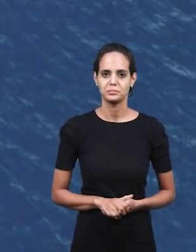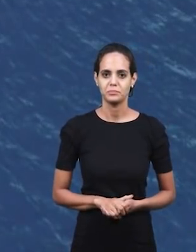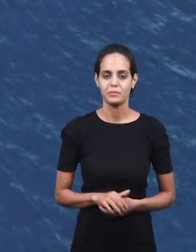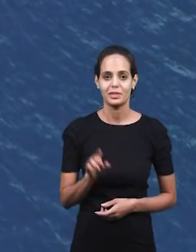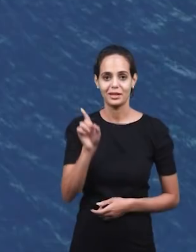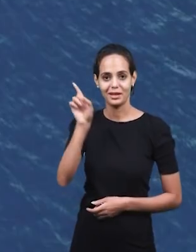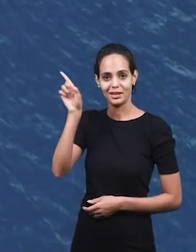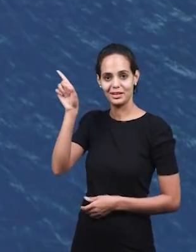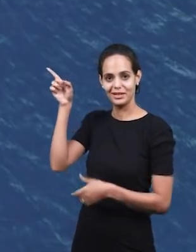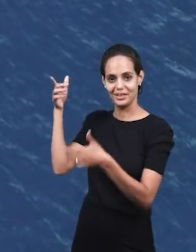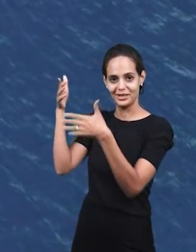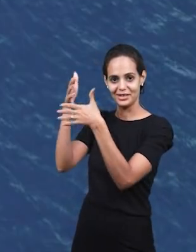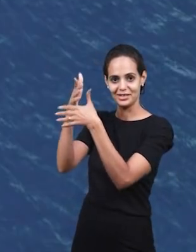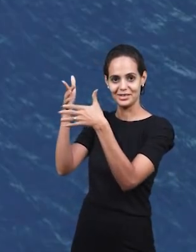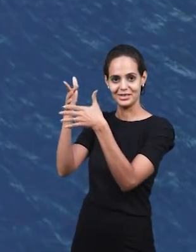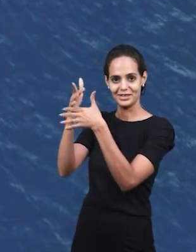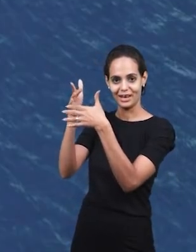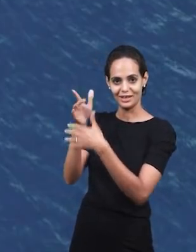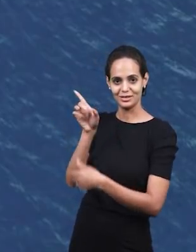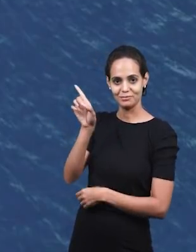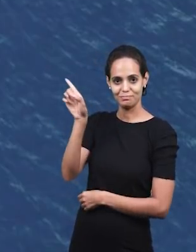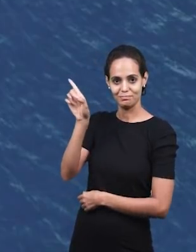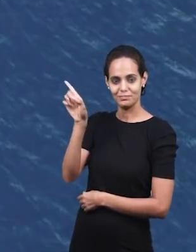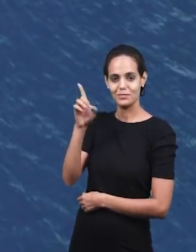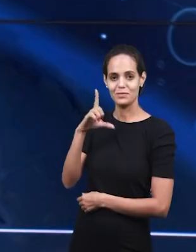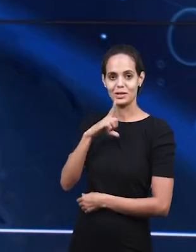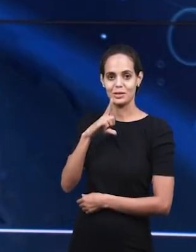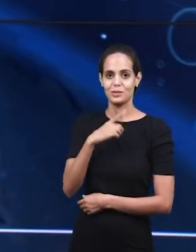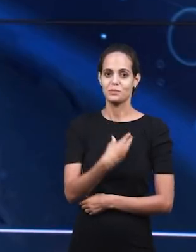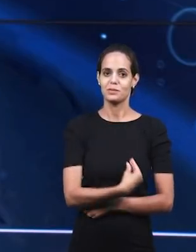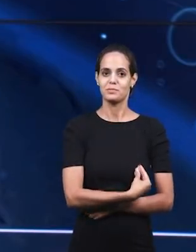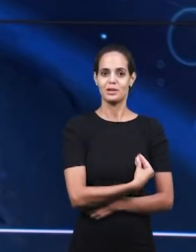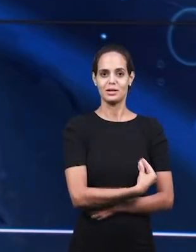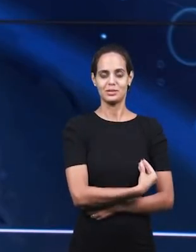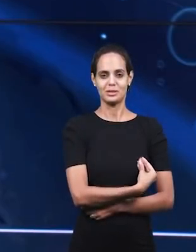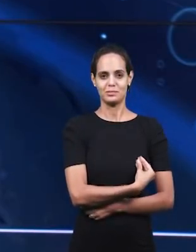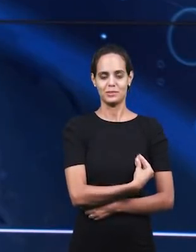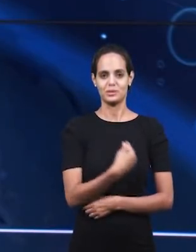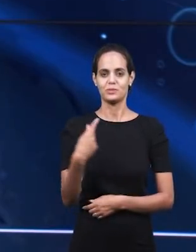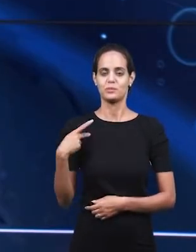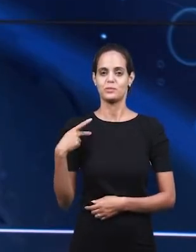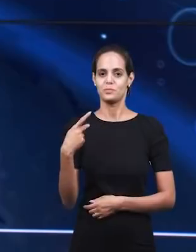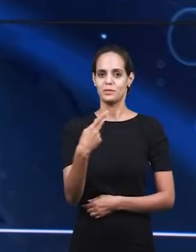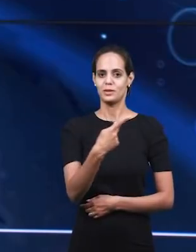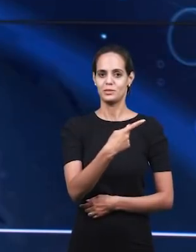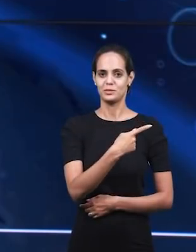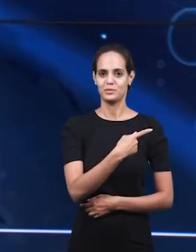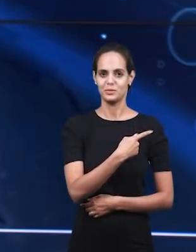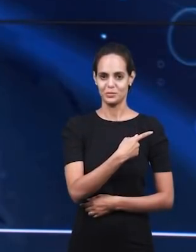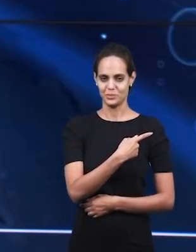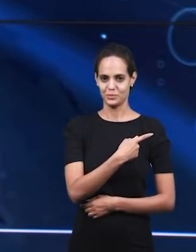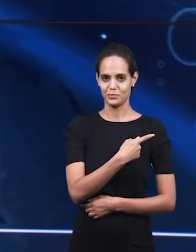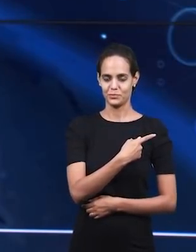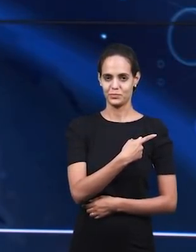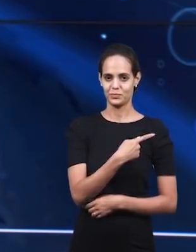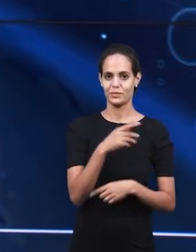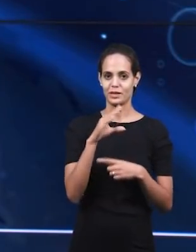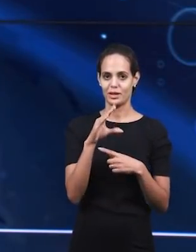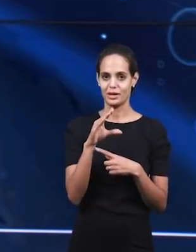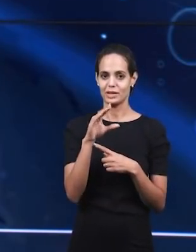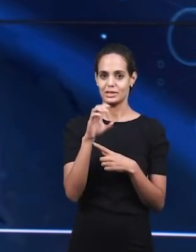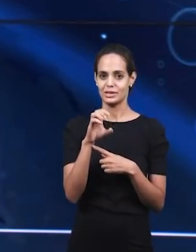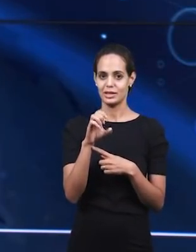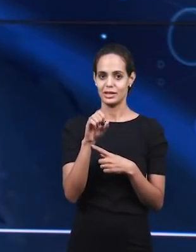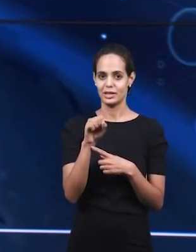em Toronto, nós vamos ter ali uma primeira participação, que é do nosso pastor ali, o pastor Cesário